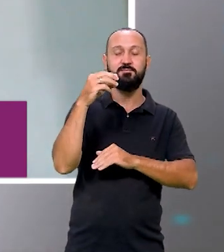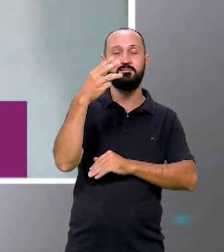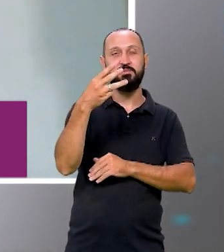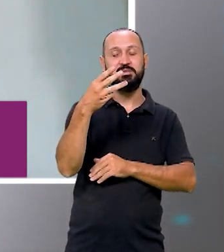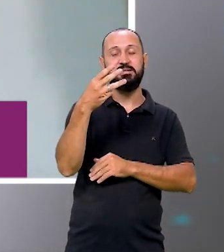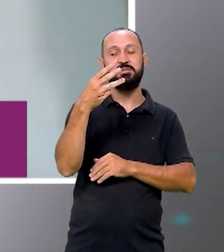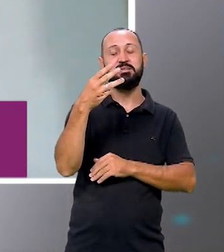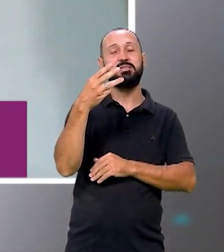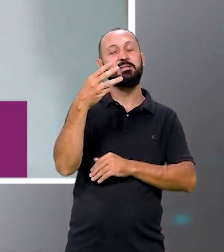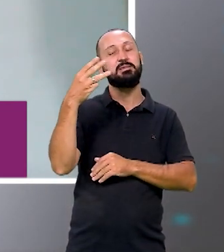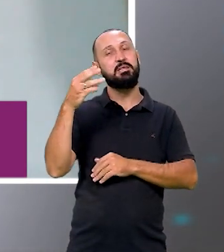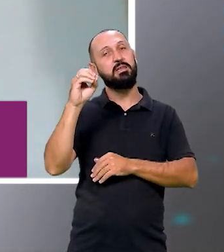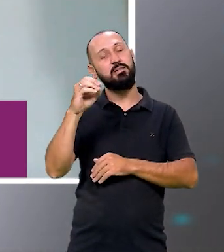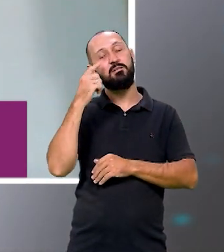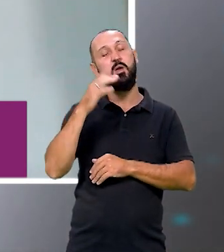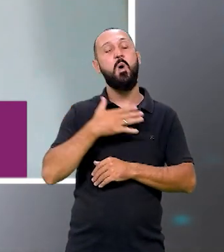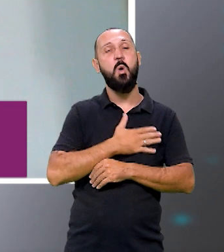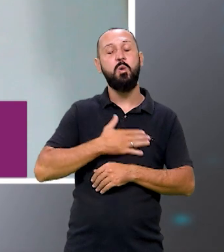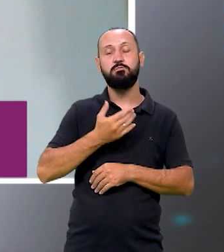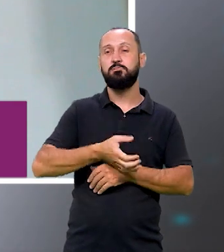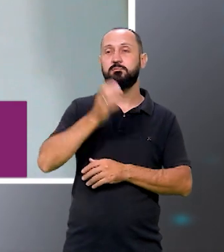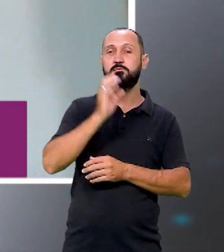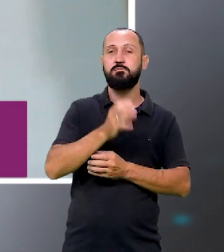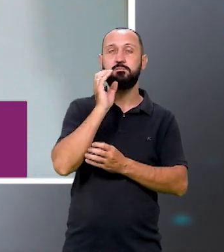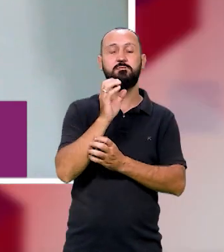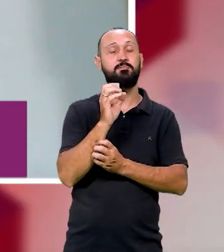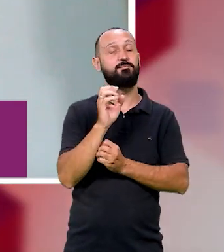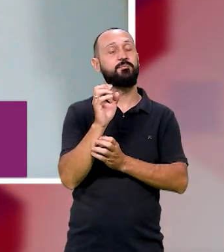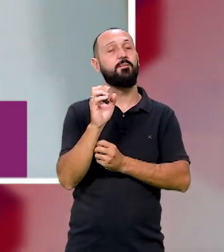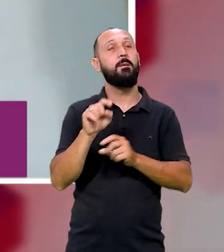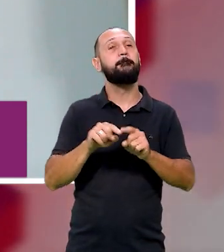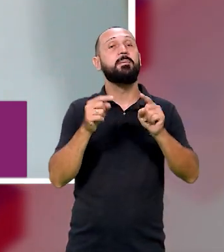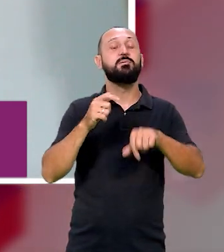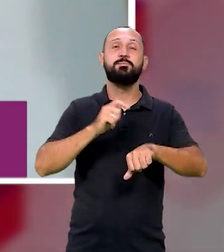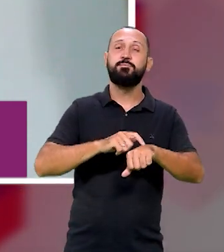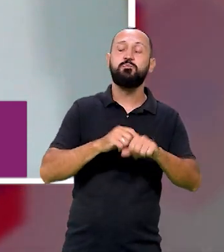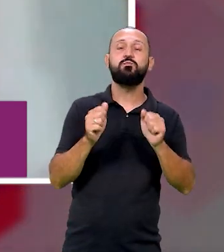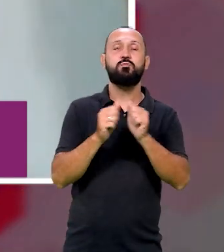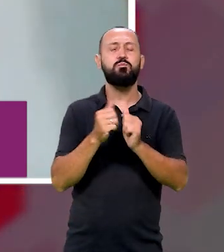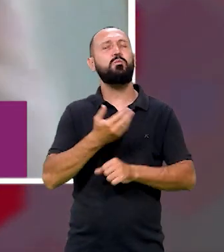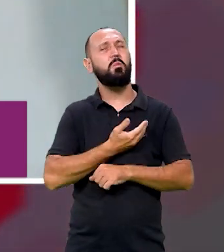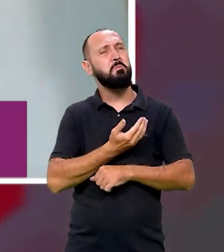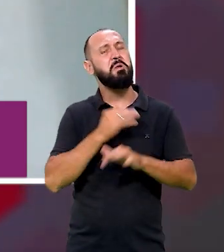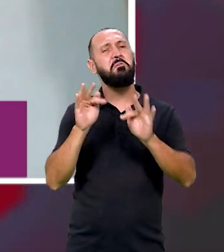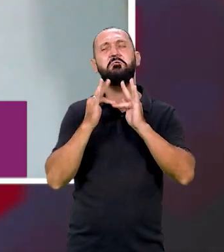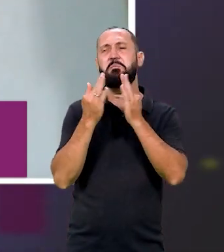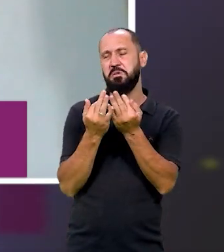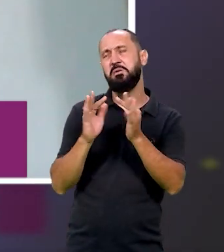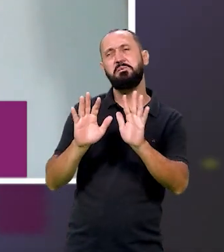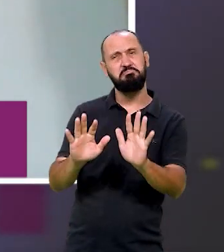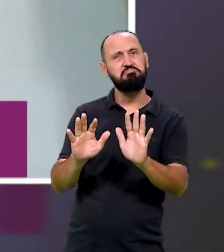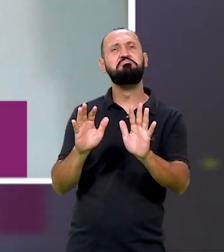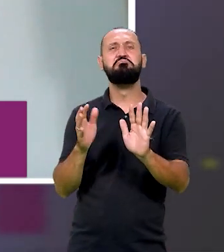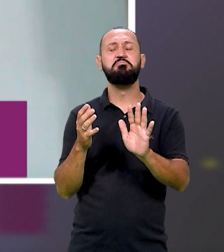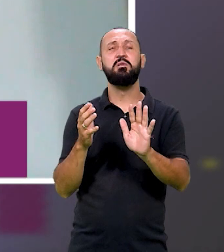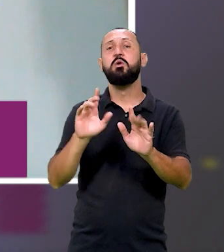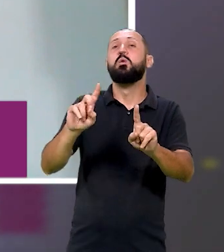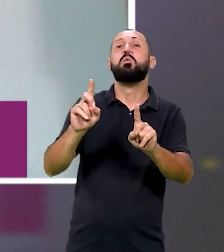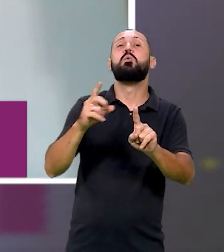dos 330 ml, normalmente quem gosta toma muito, mas é claro que se é um momento com amigos, com a família,